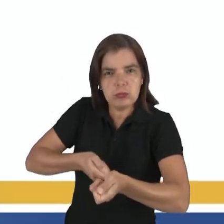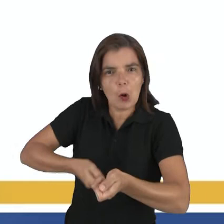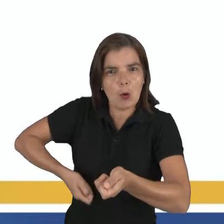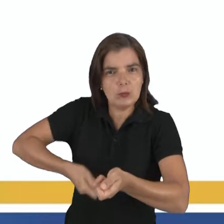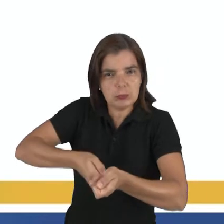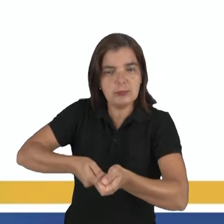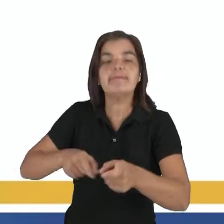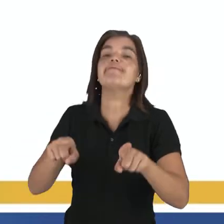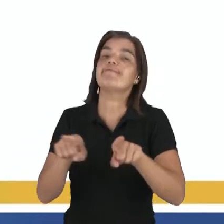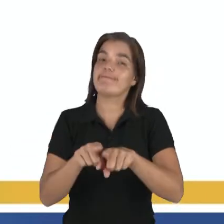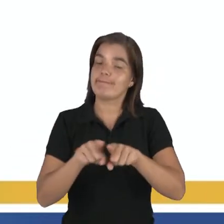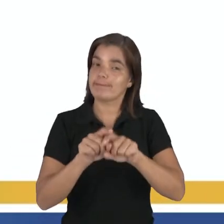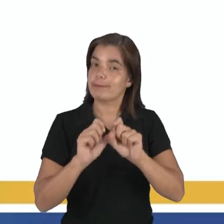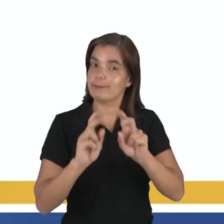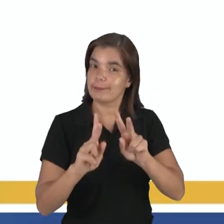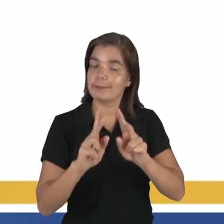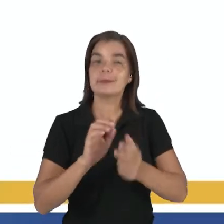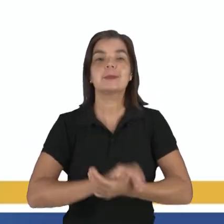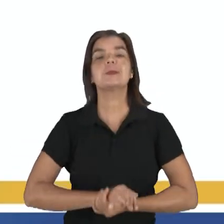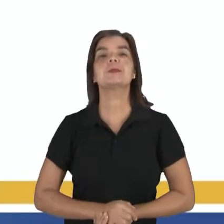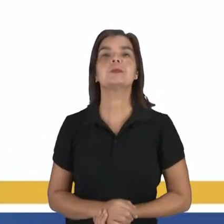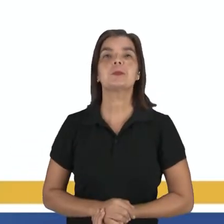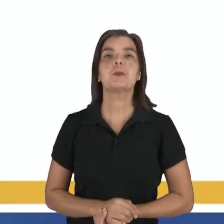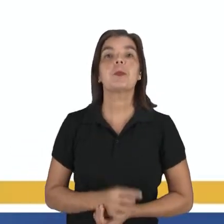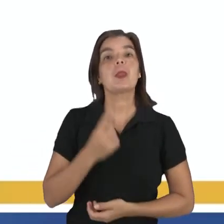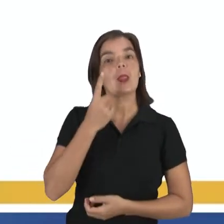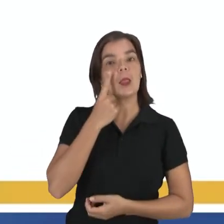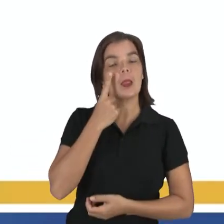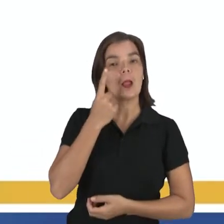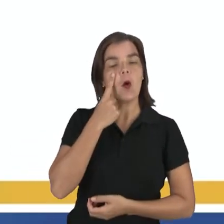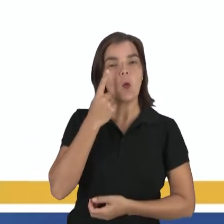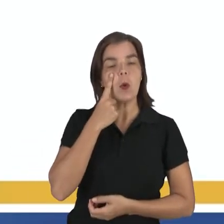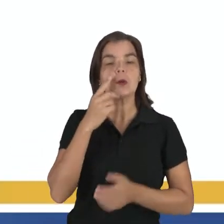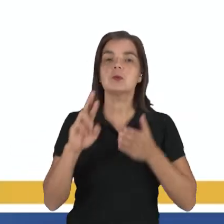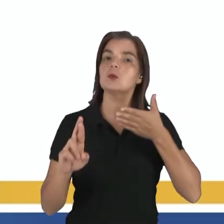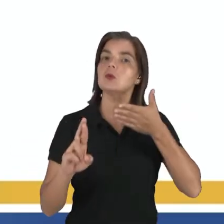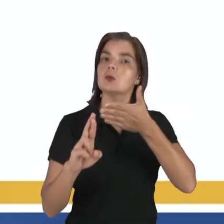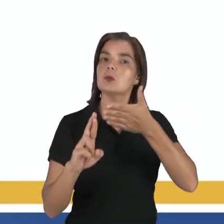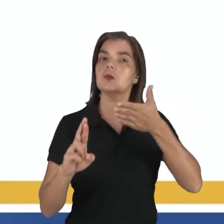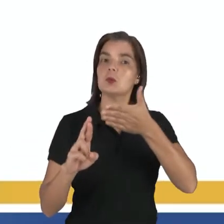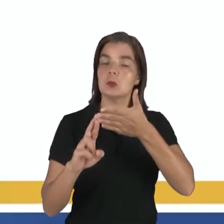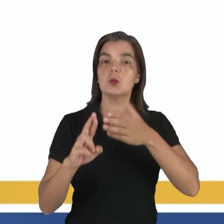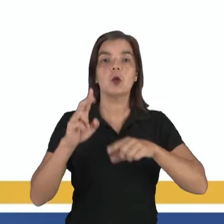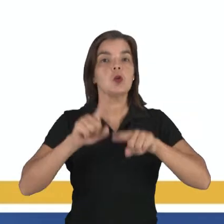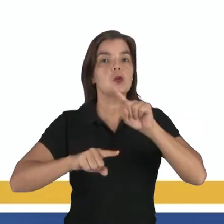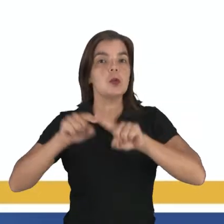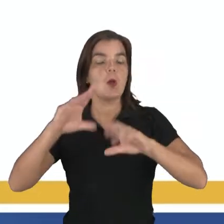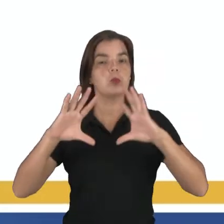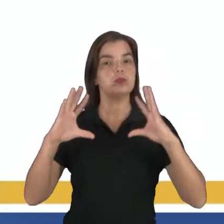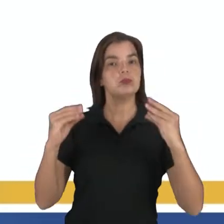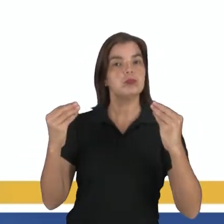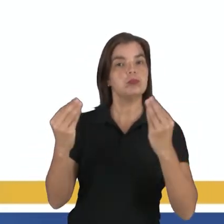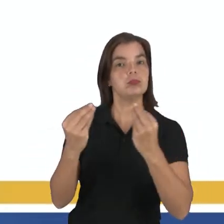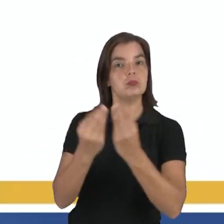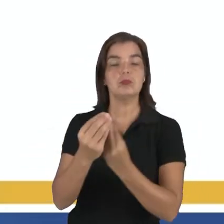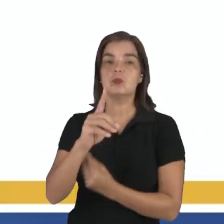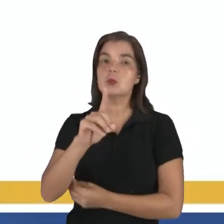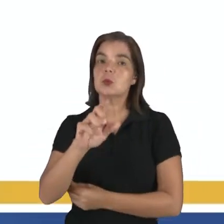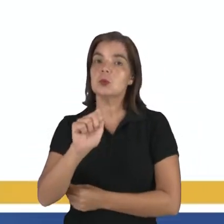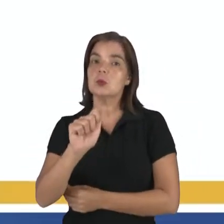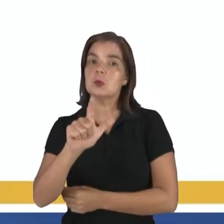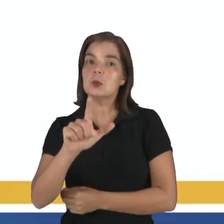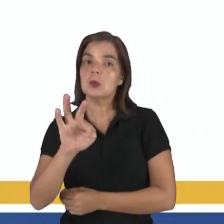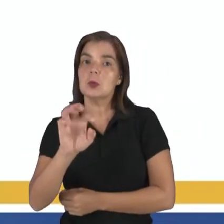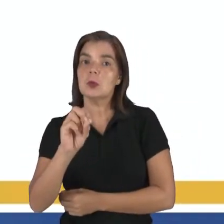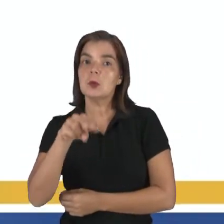e maciça, ok? E aqui nós temos a representação dos elementos químicos na época de Dalton. Então, o que a gente